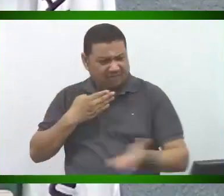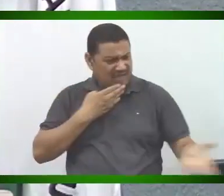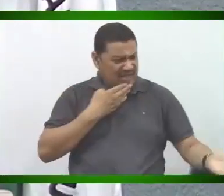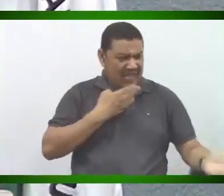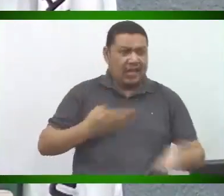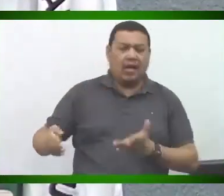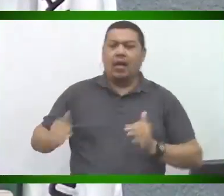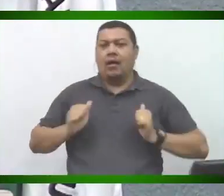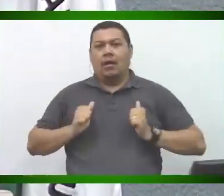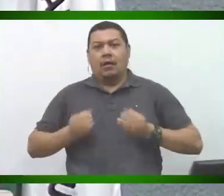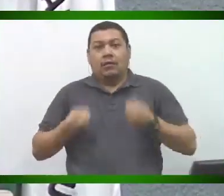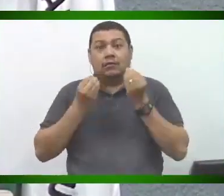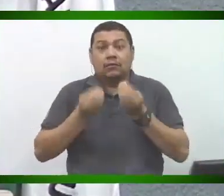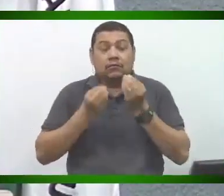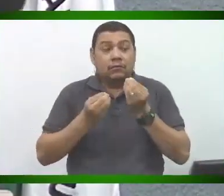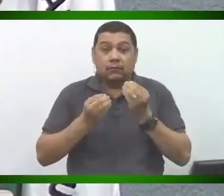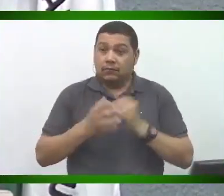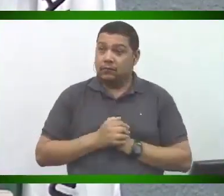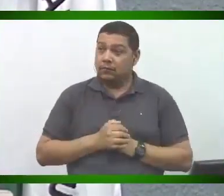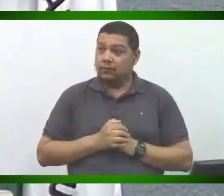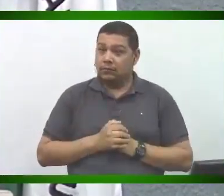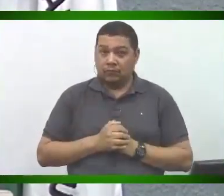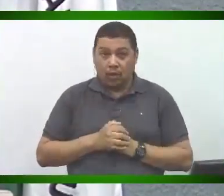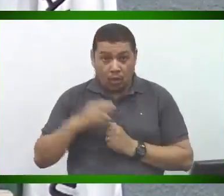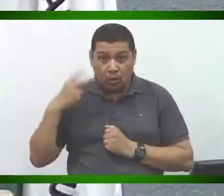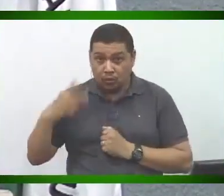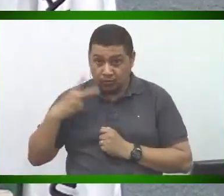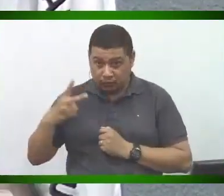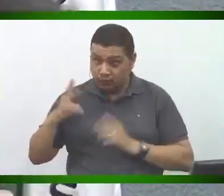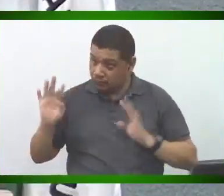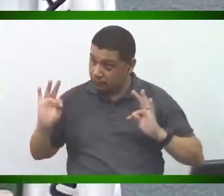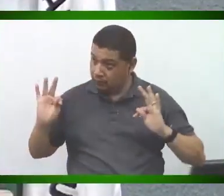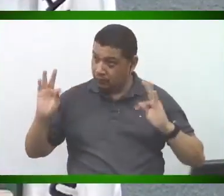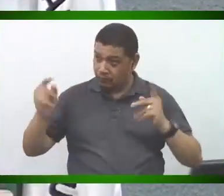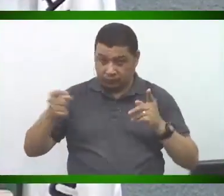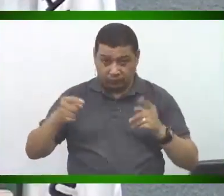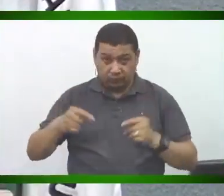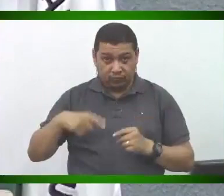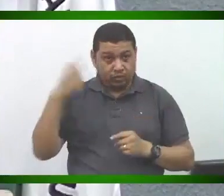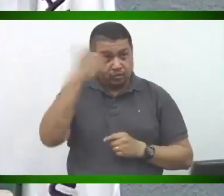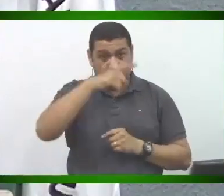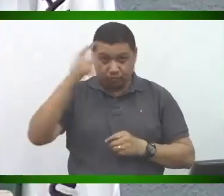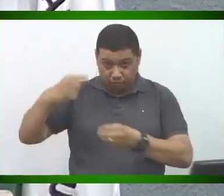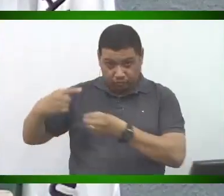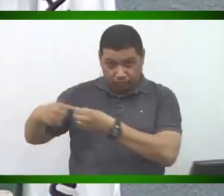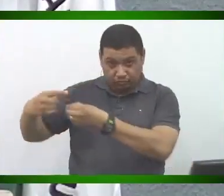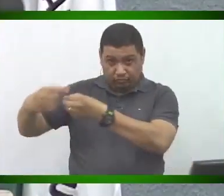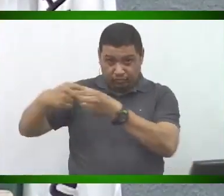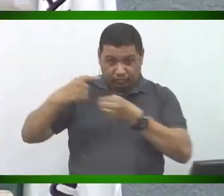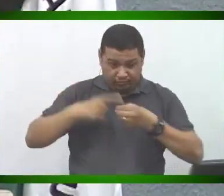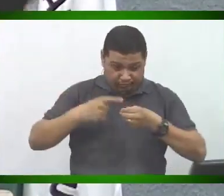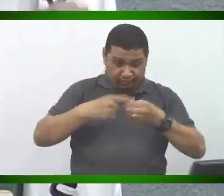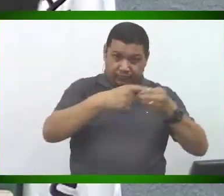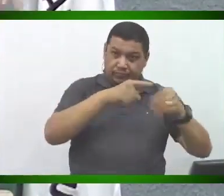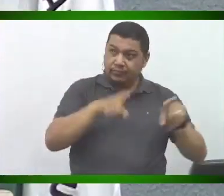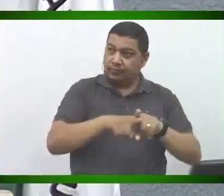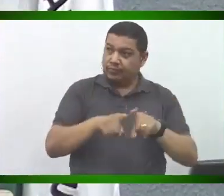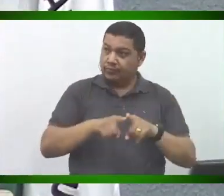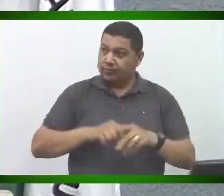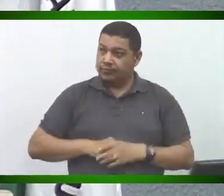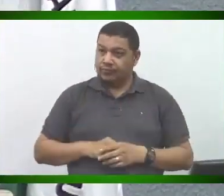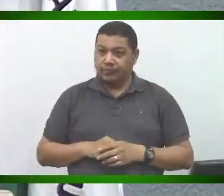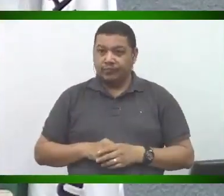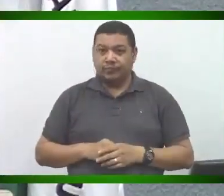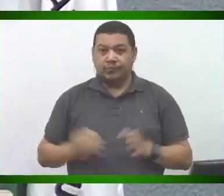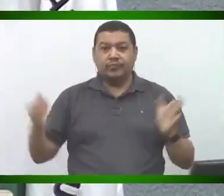mandar. Gente, eu tenho certeza que esses vereadores e vereadores de outros municípios receberam esse fim